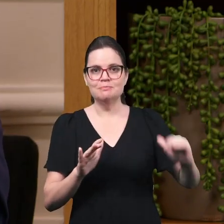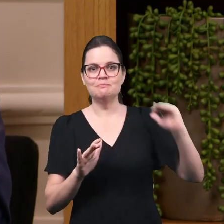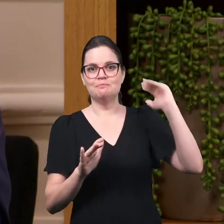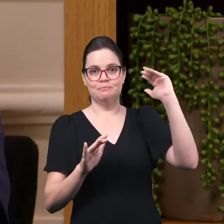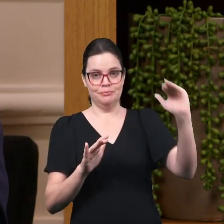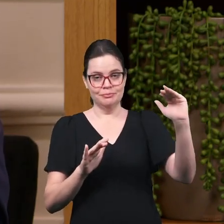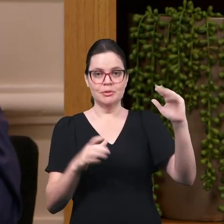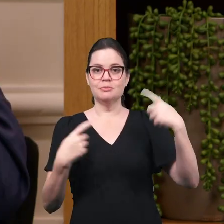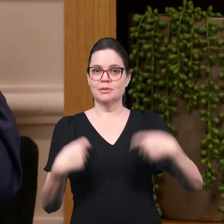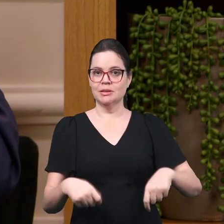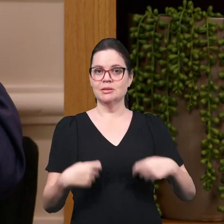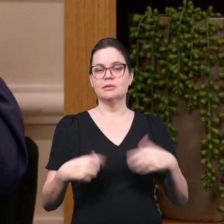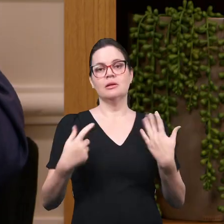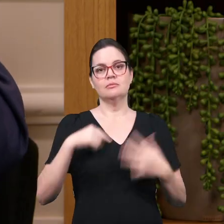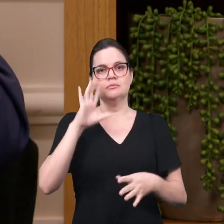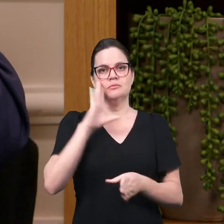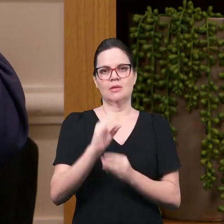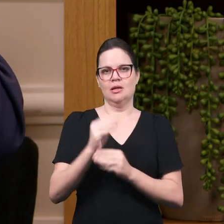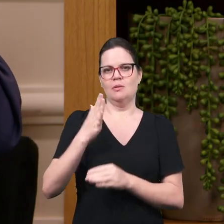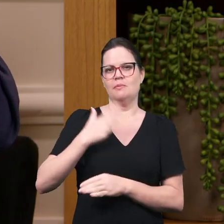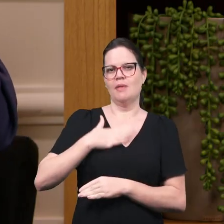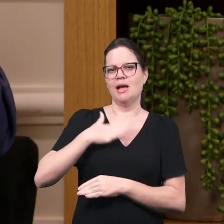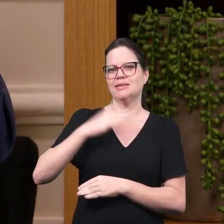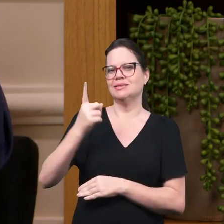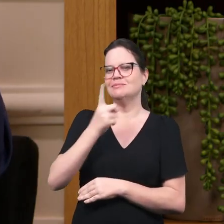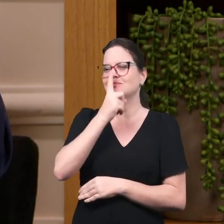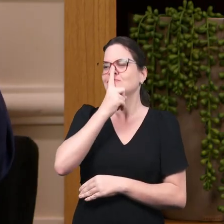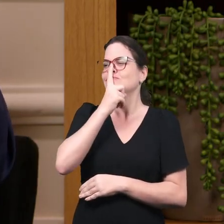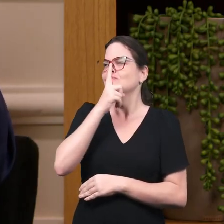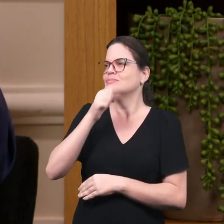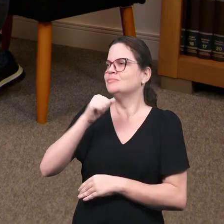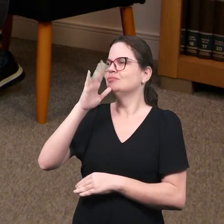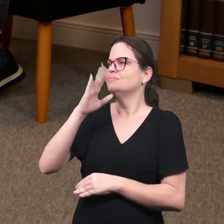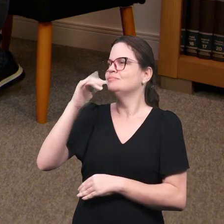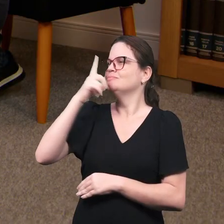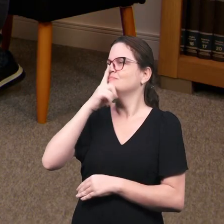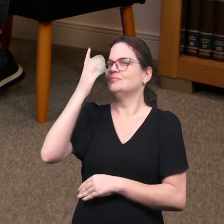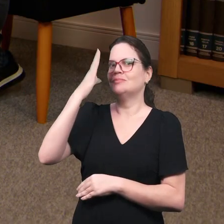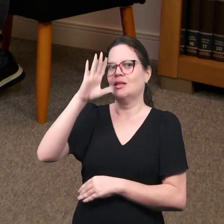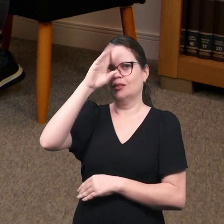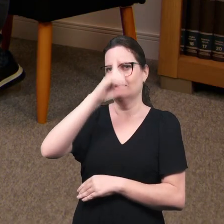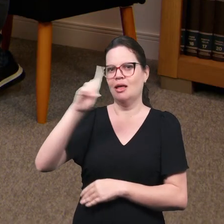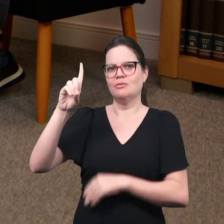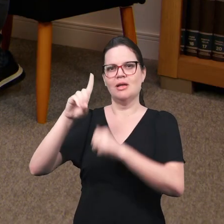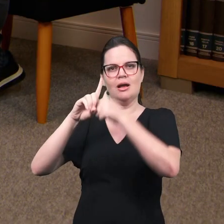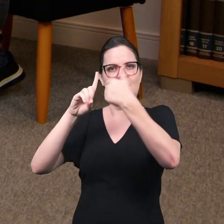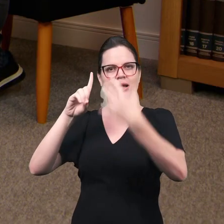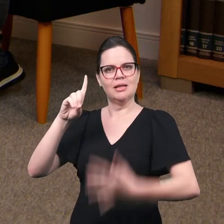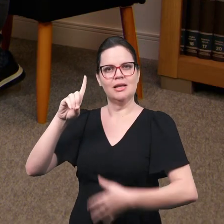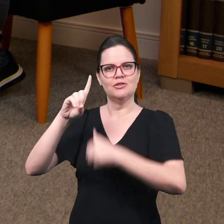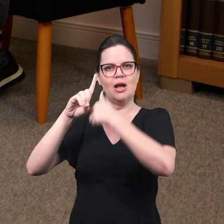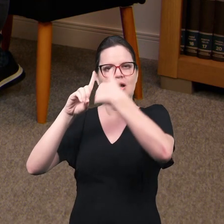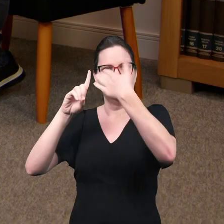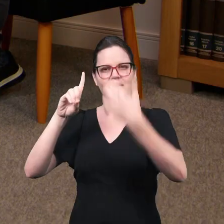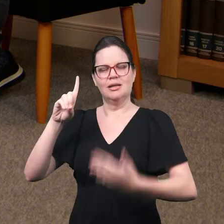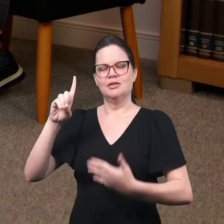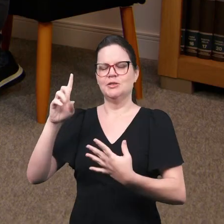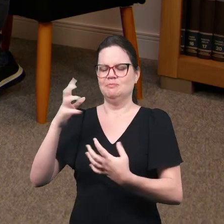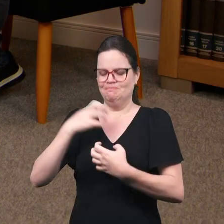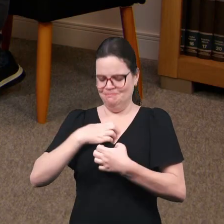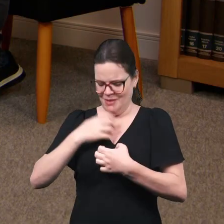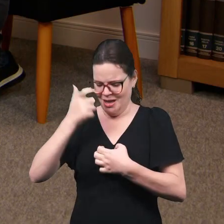de Deus, à medida que ele vê a grandeza do Senhor, seus atributos, ele também tem essa sensação